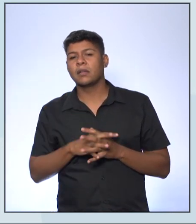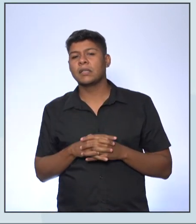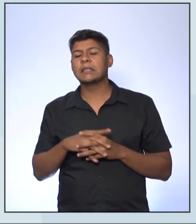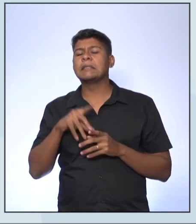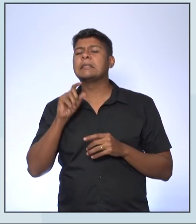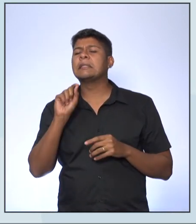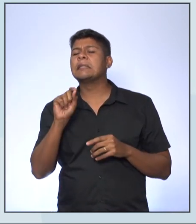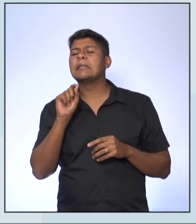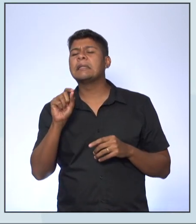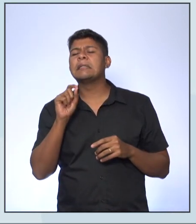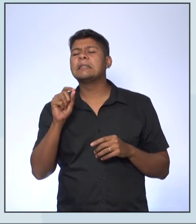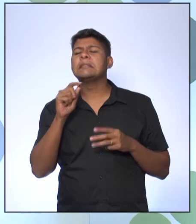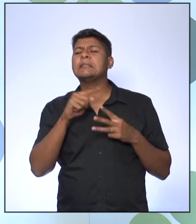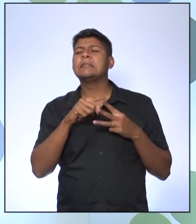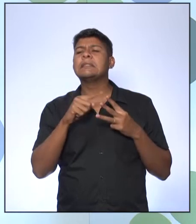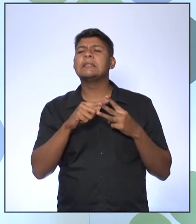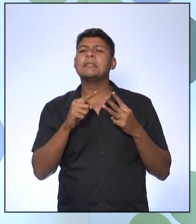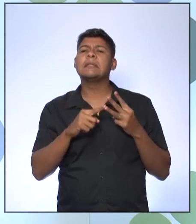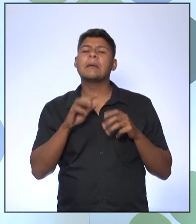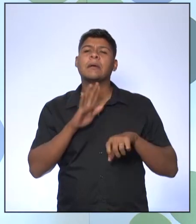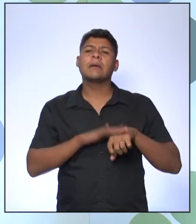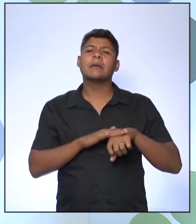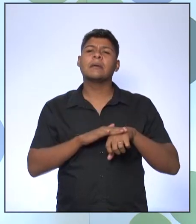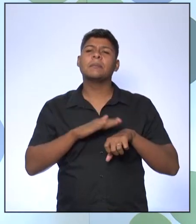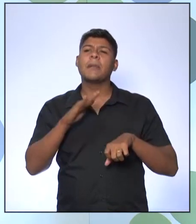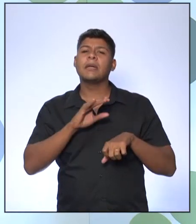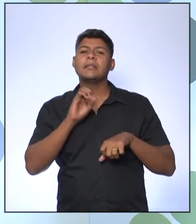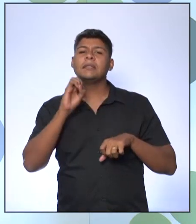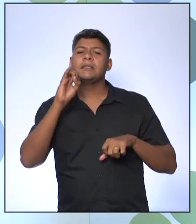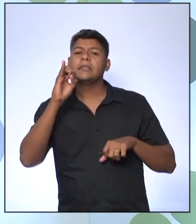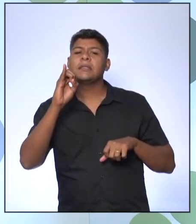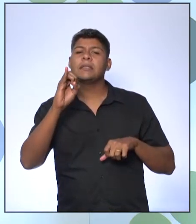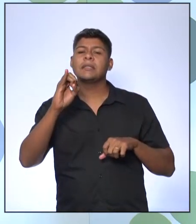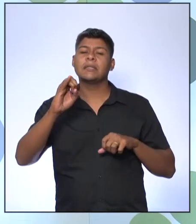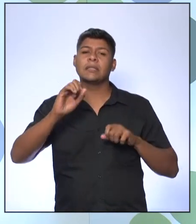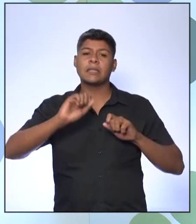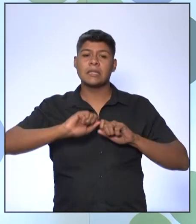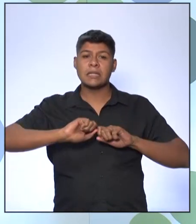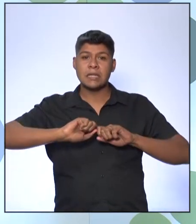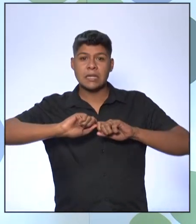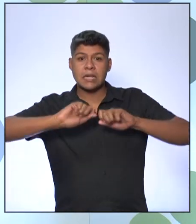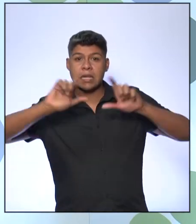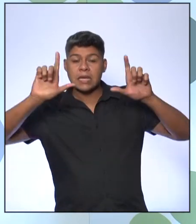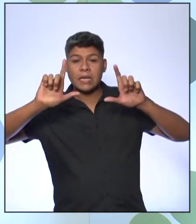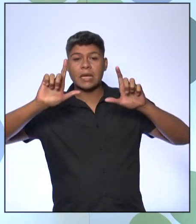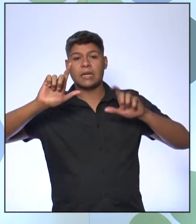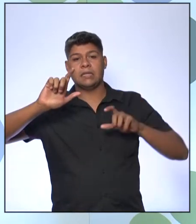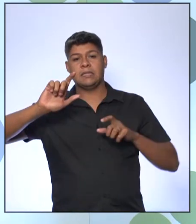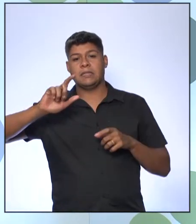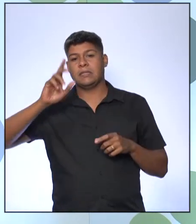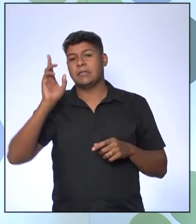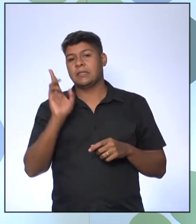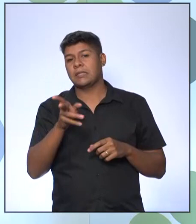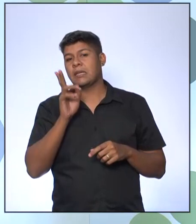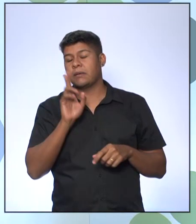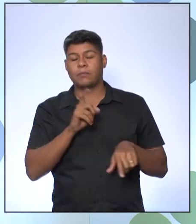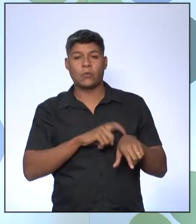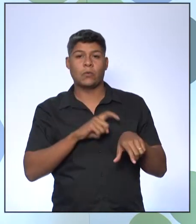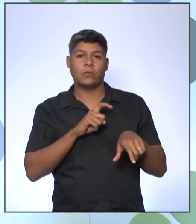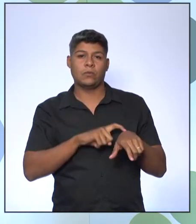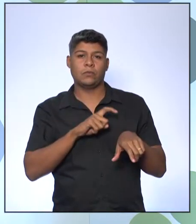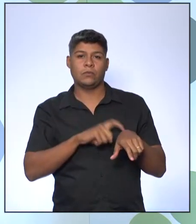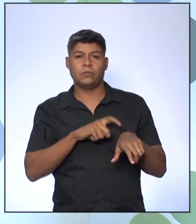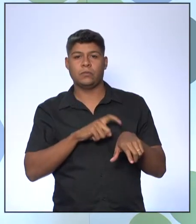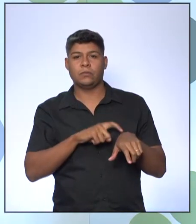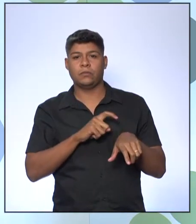quem desses consome mais se eles ficarem ligados o mesmo